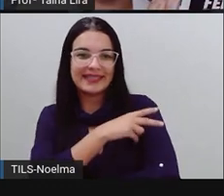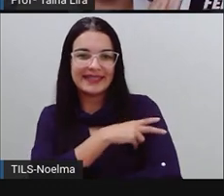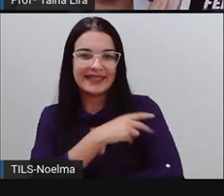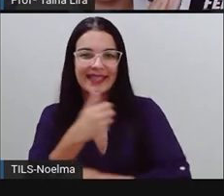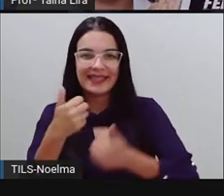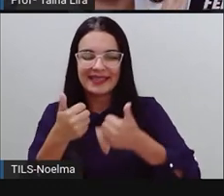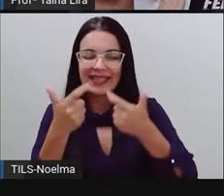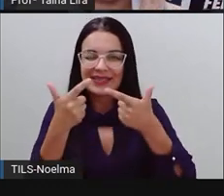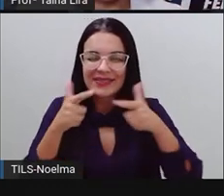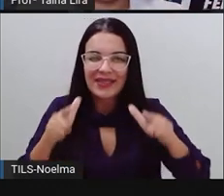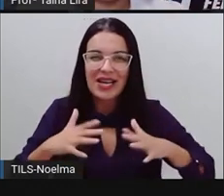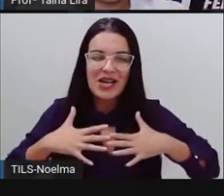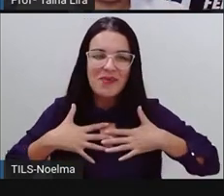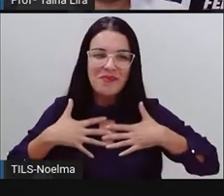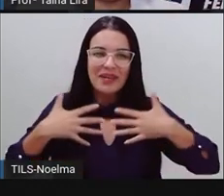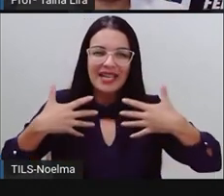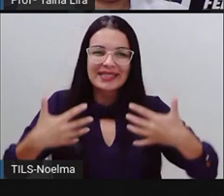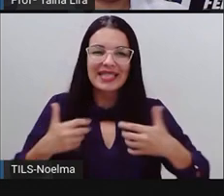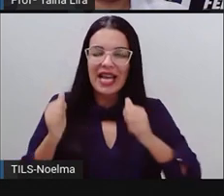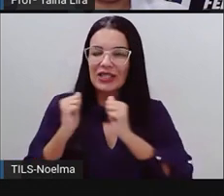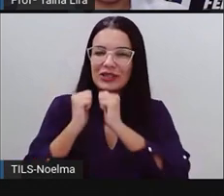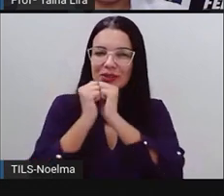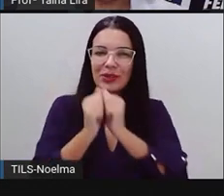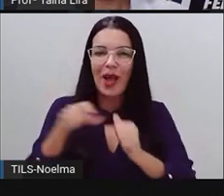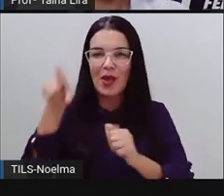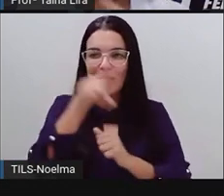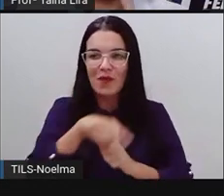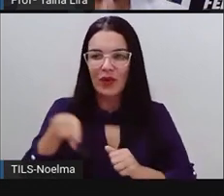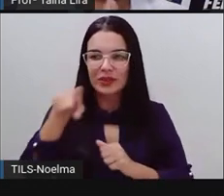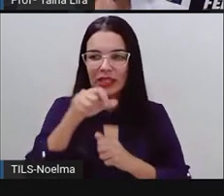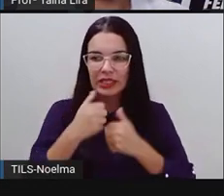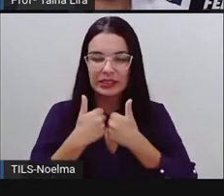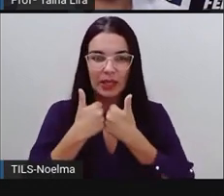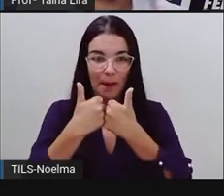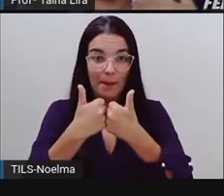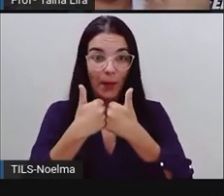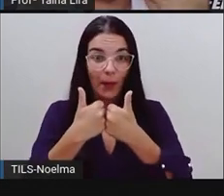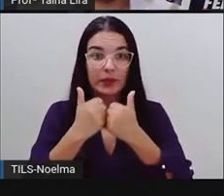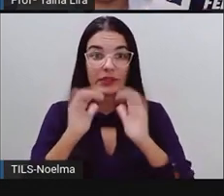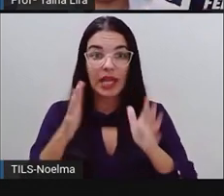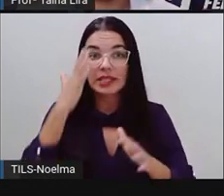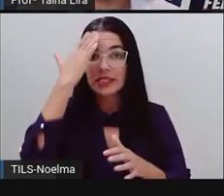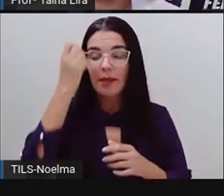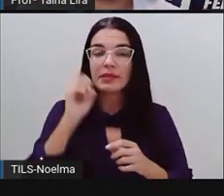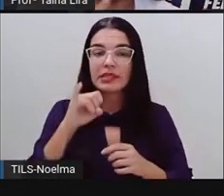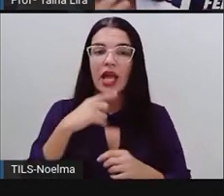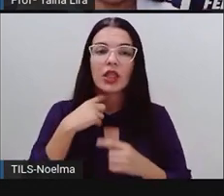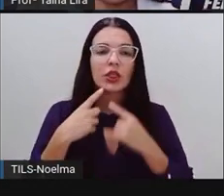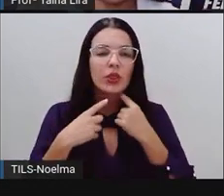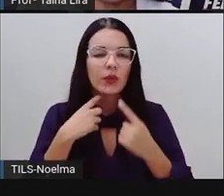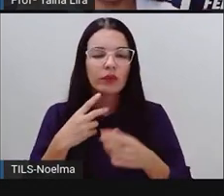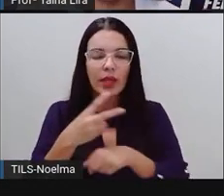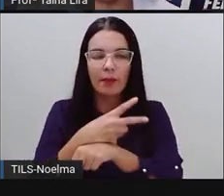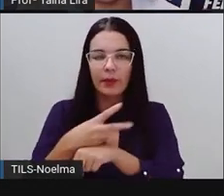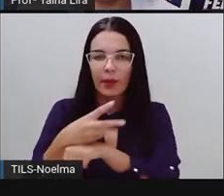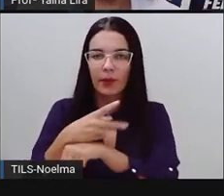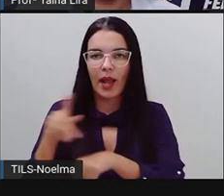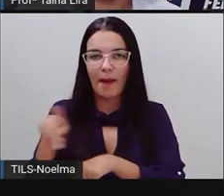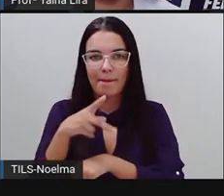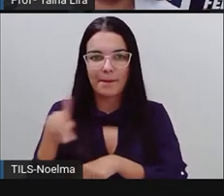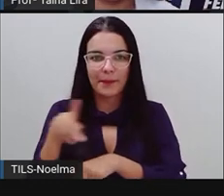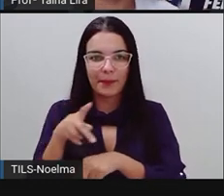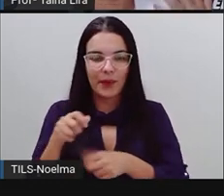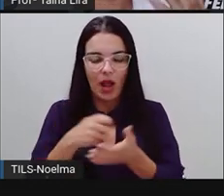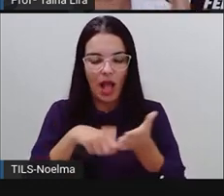mais uma vez foi um prazer estar aqui com vocês Tá bom já sabem qualquer dúvida sempre procurar pro